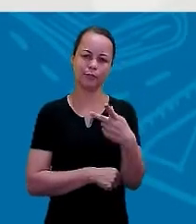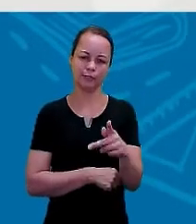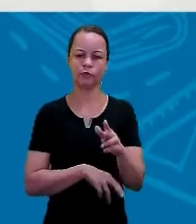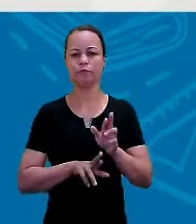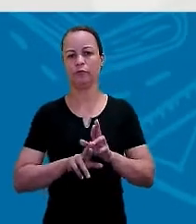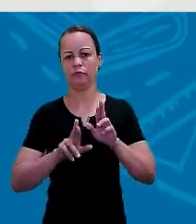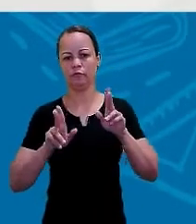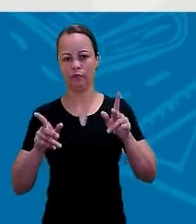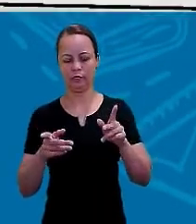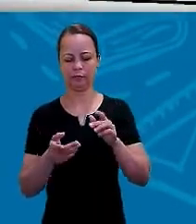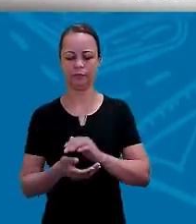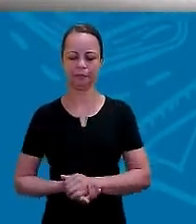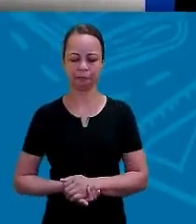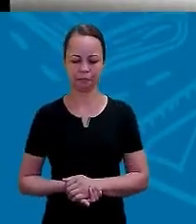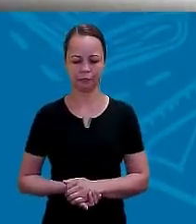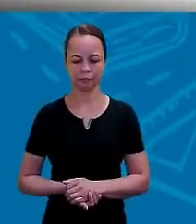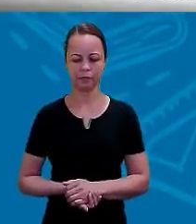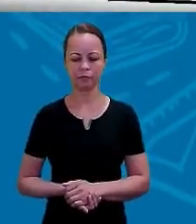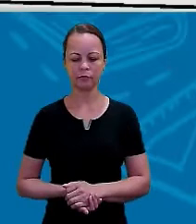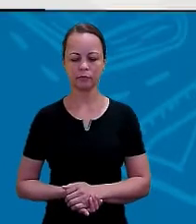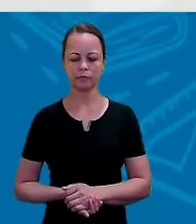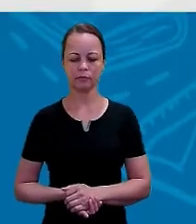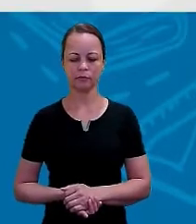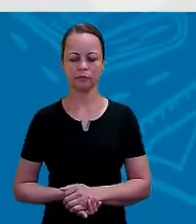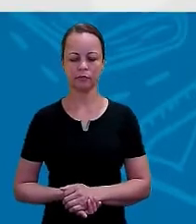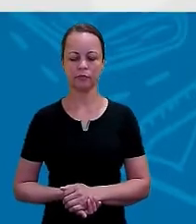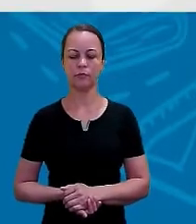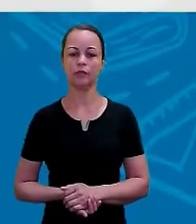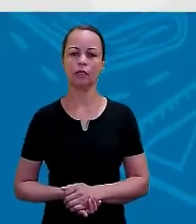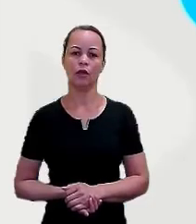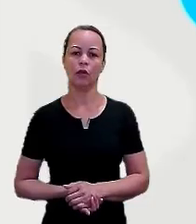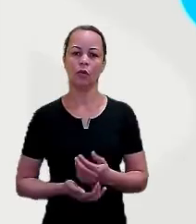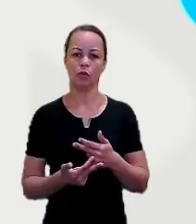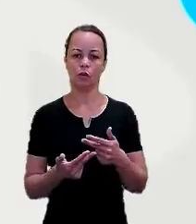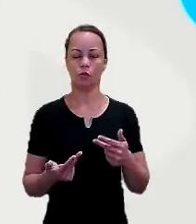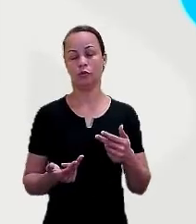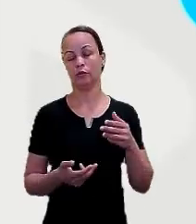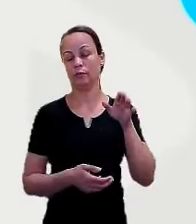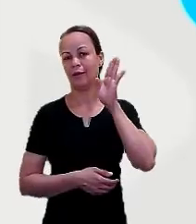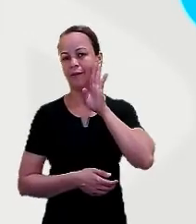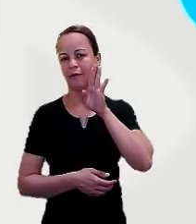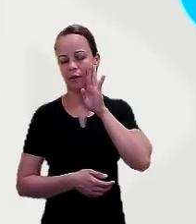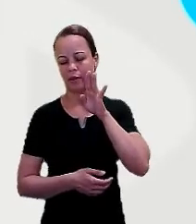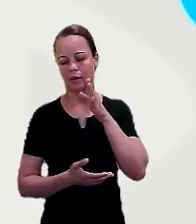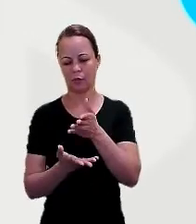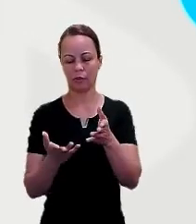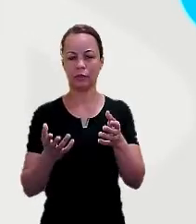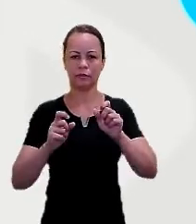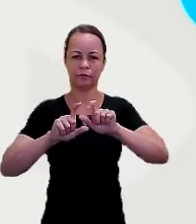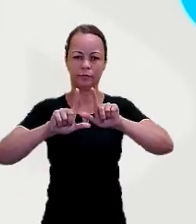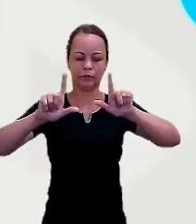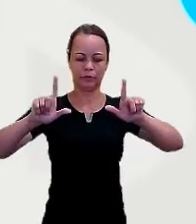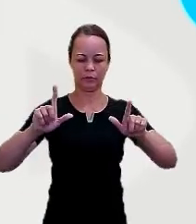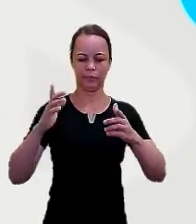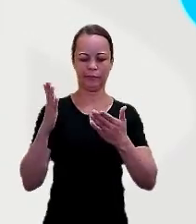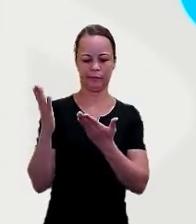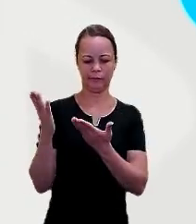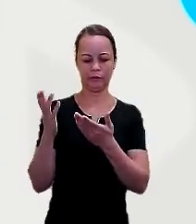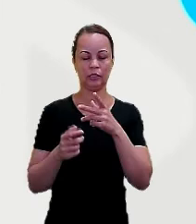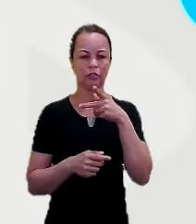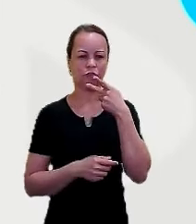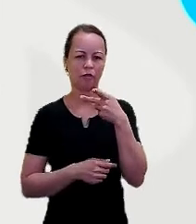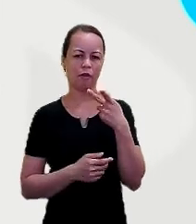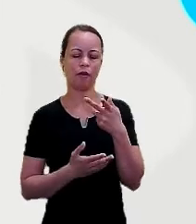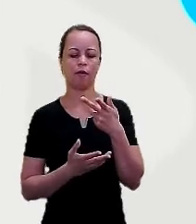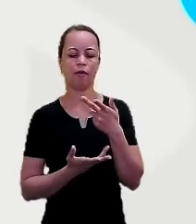E aí, eu vou trazer para vocês algo que é bem legal, eu achei bem interessante essa matéria, esse paper aí, que fala de um homem,